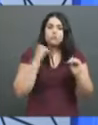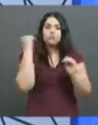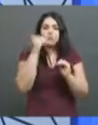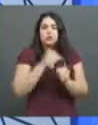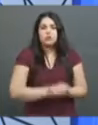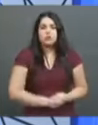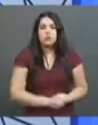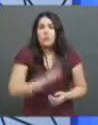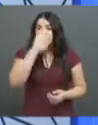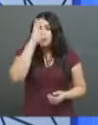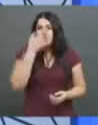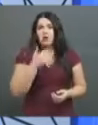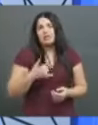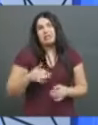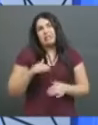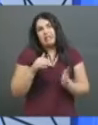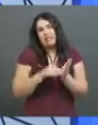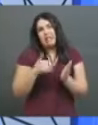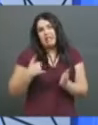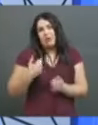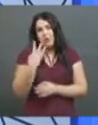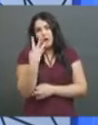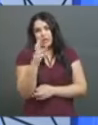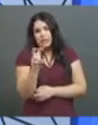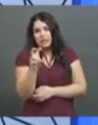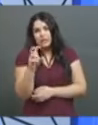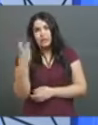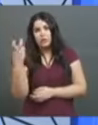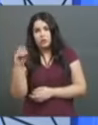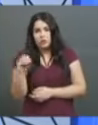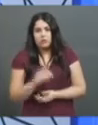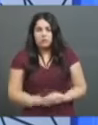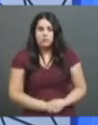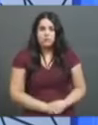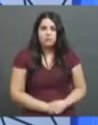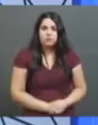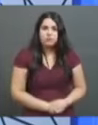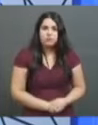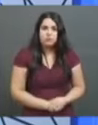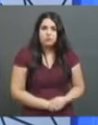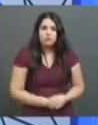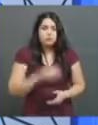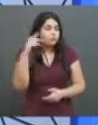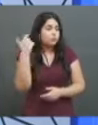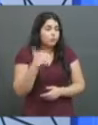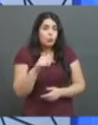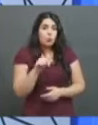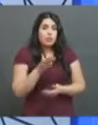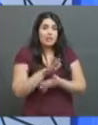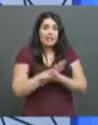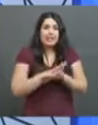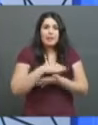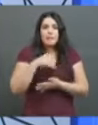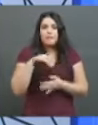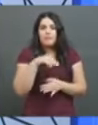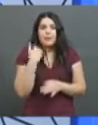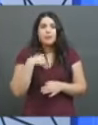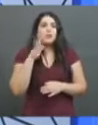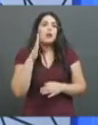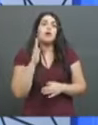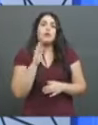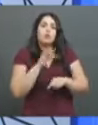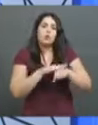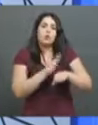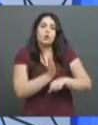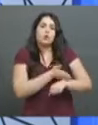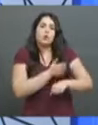faixa de idade até por volta dos 45, 50 anos. Não há nada que mate mais do que doença cardiovascular, não